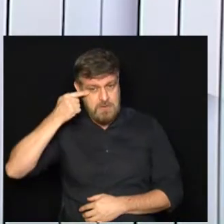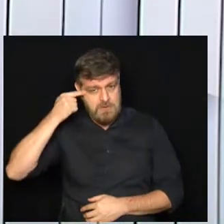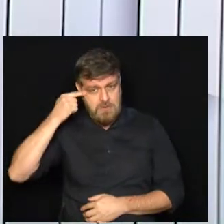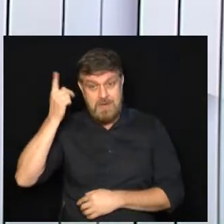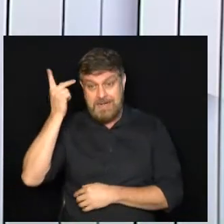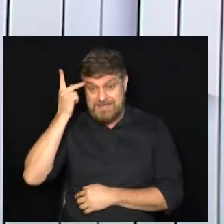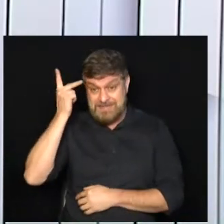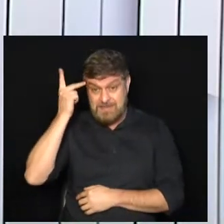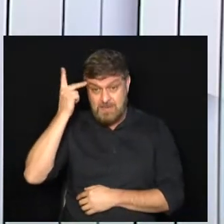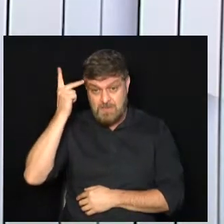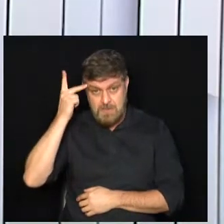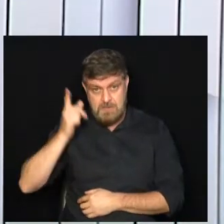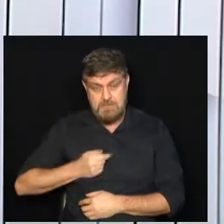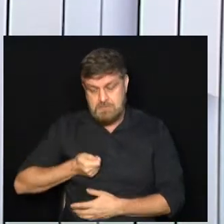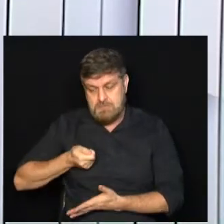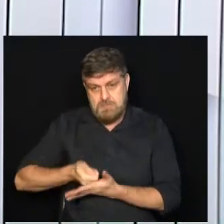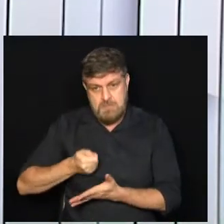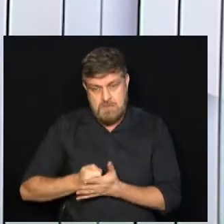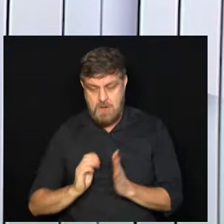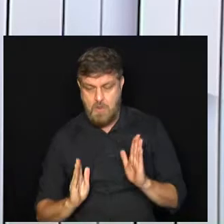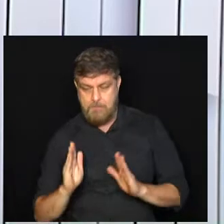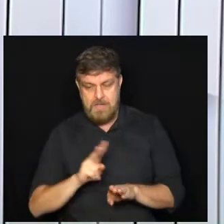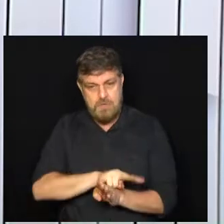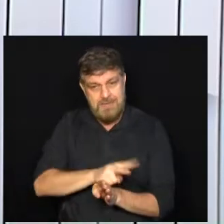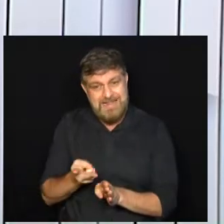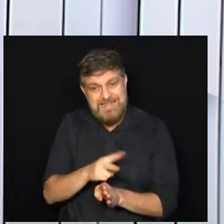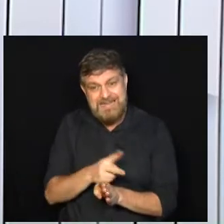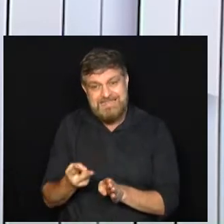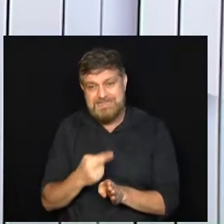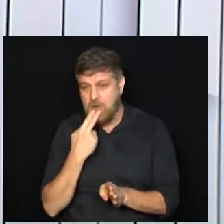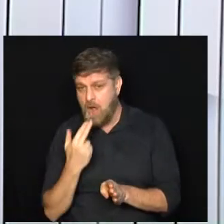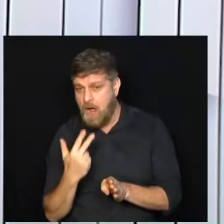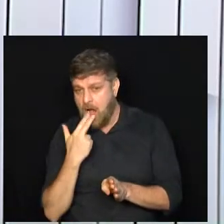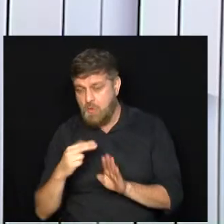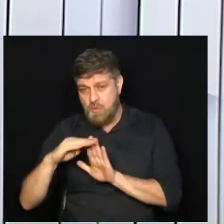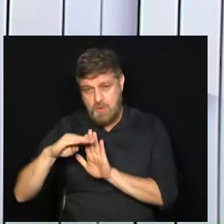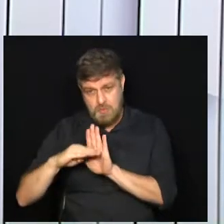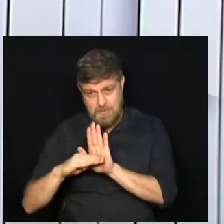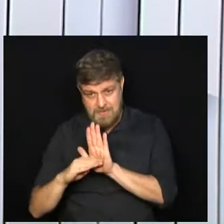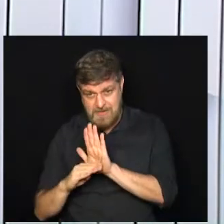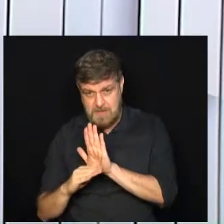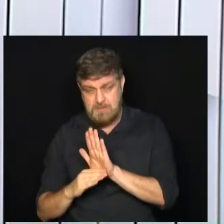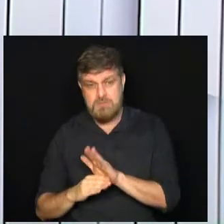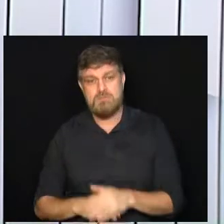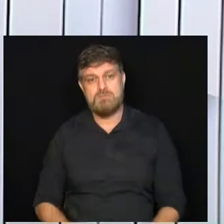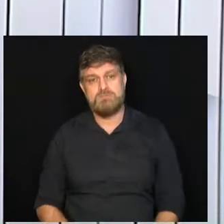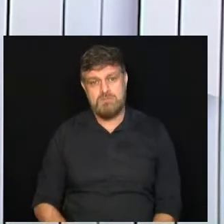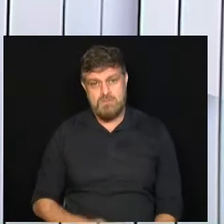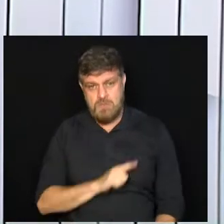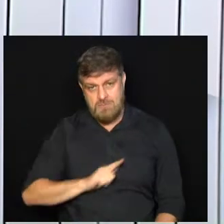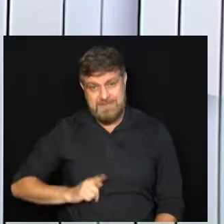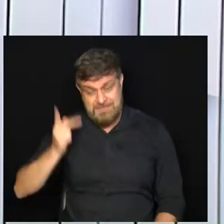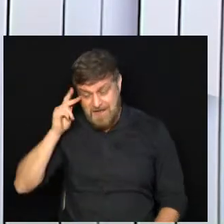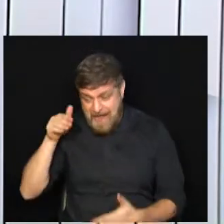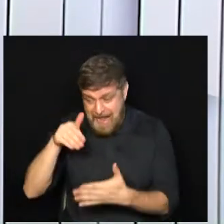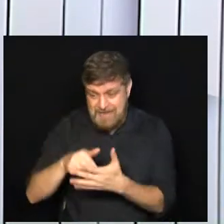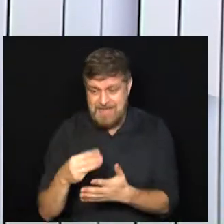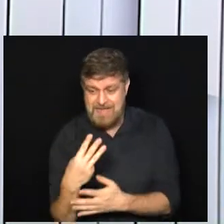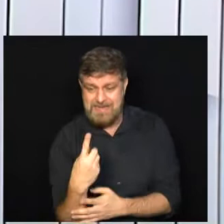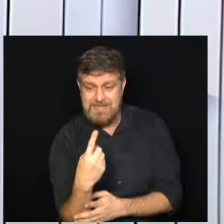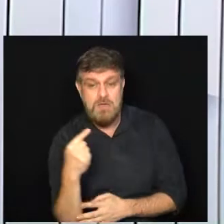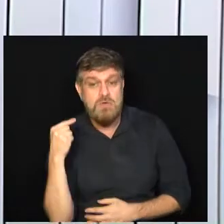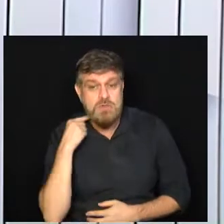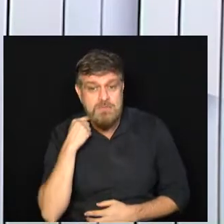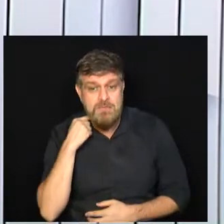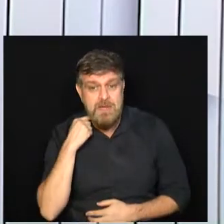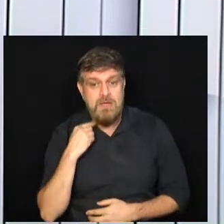Dória, manteve a fase de transição do Plano São Paulo até o dia 31 de maio. E a partir do dia